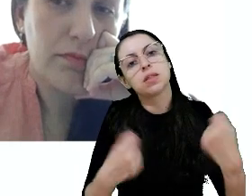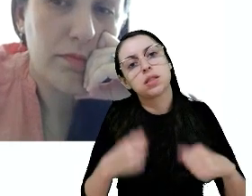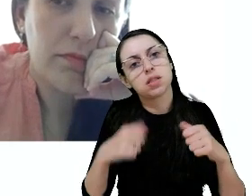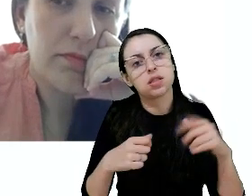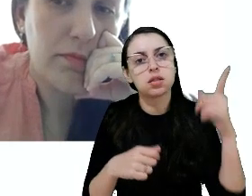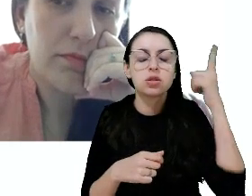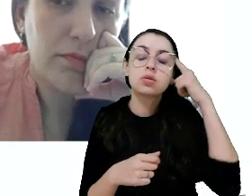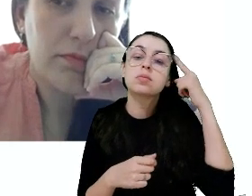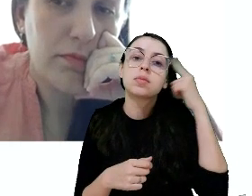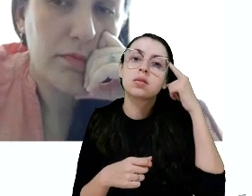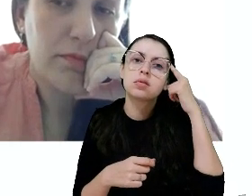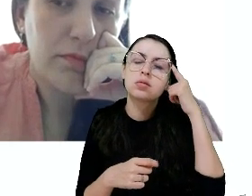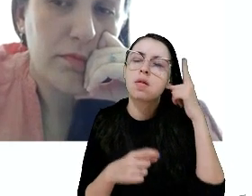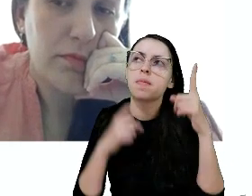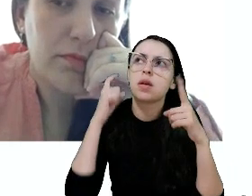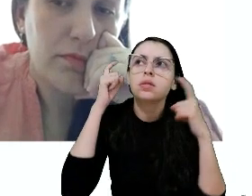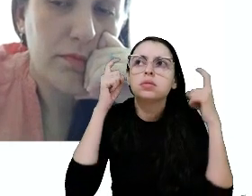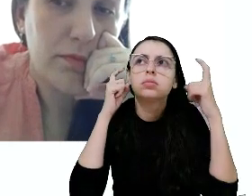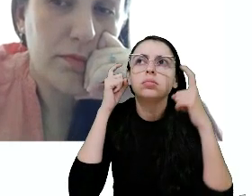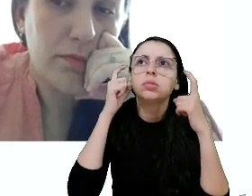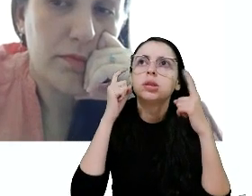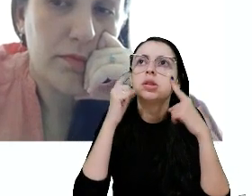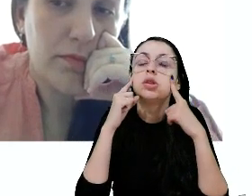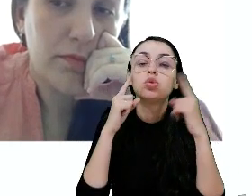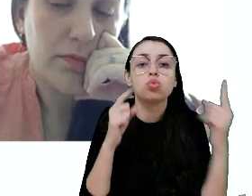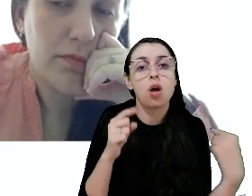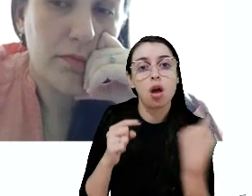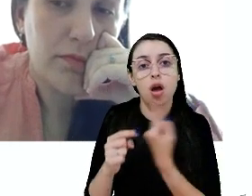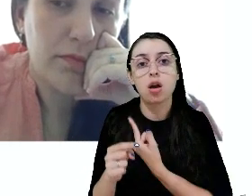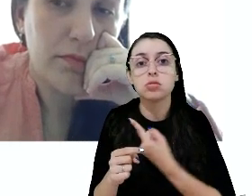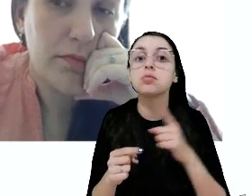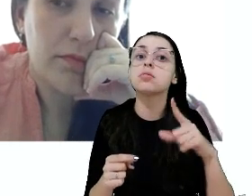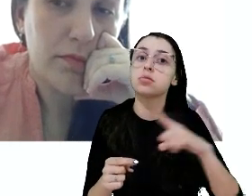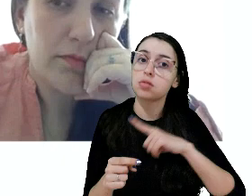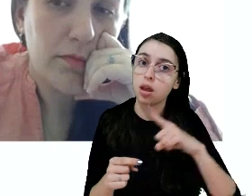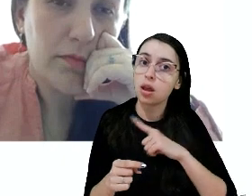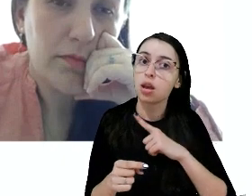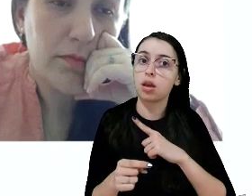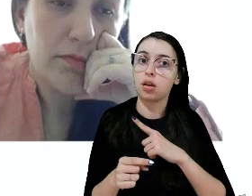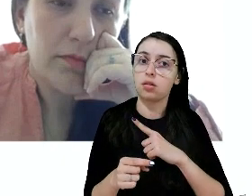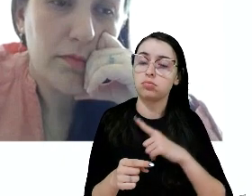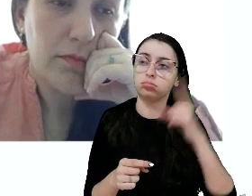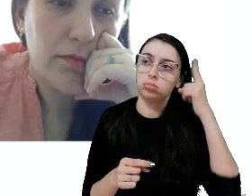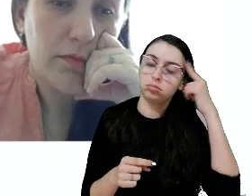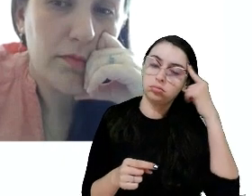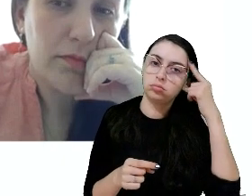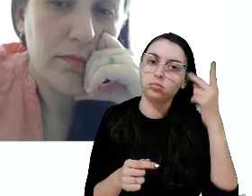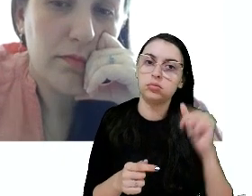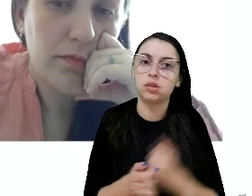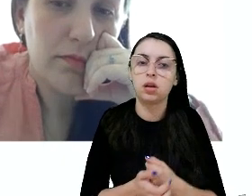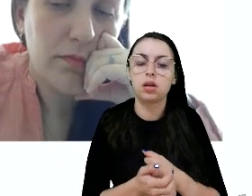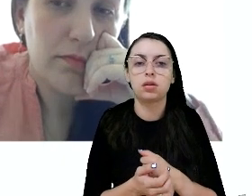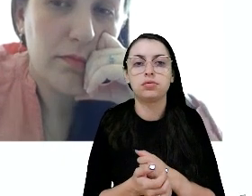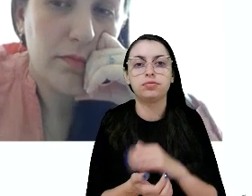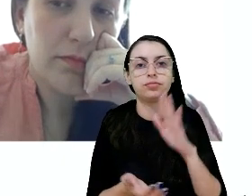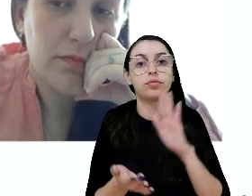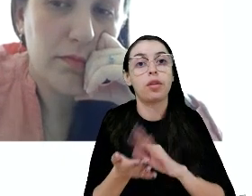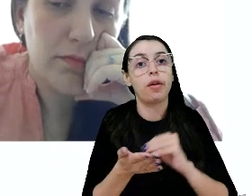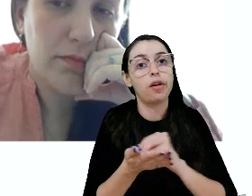nós raciocínio. Nós somos seres que têm racionalidade, e essa